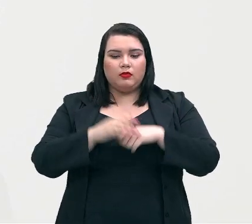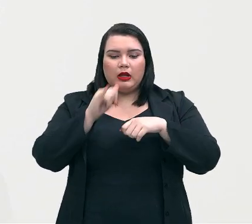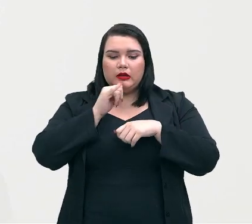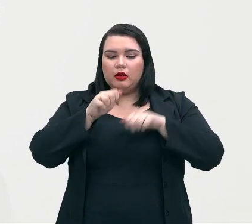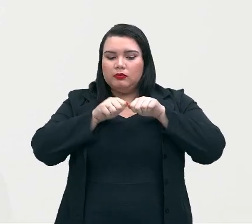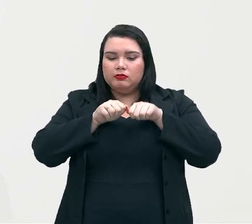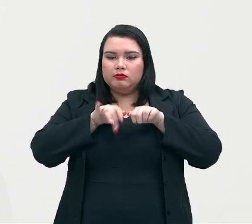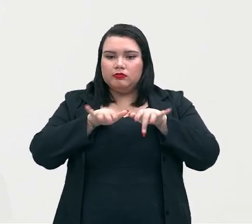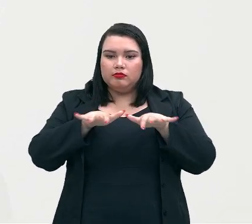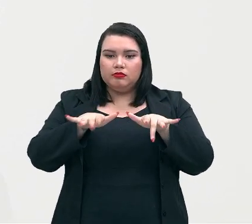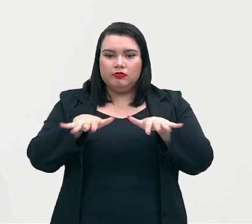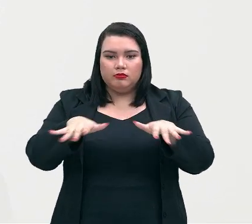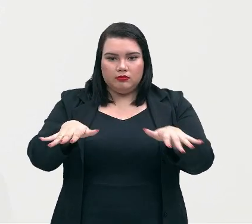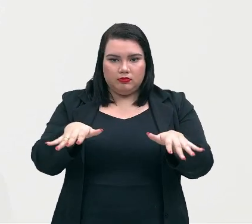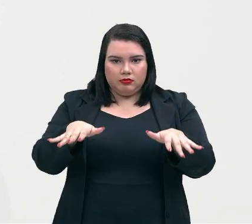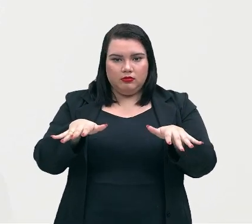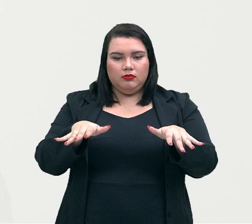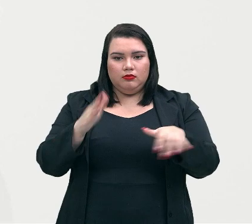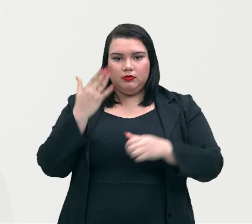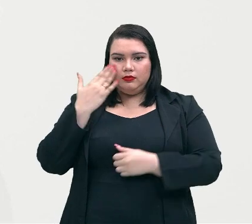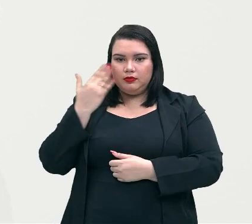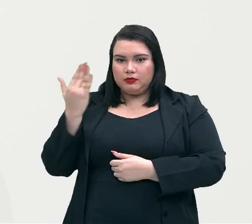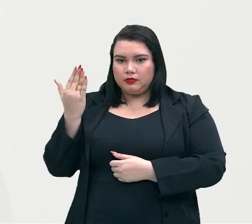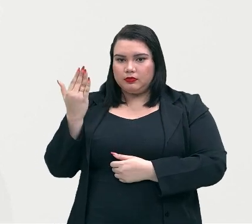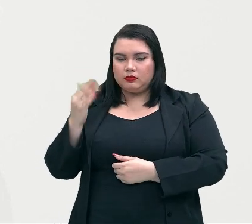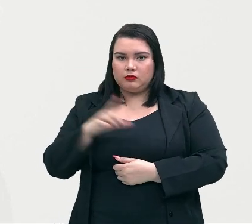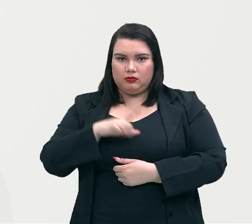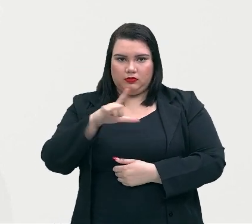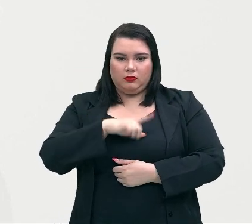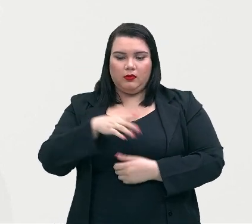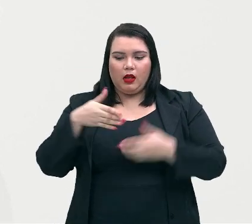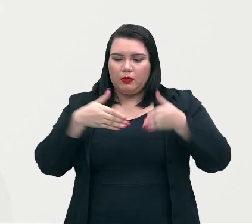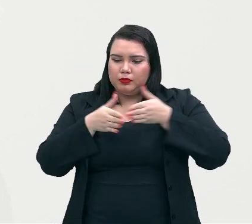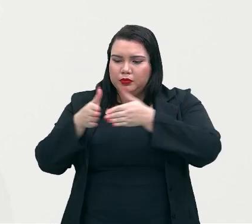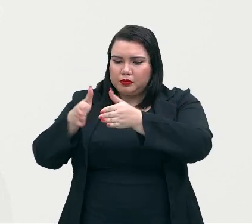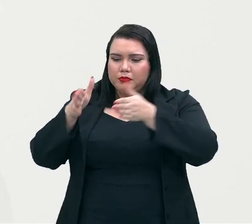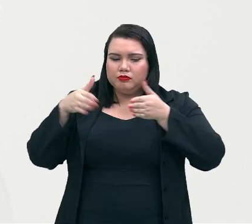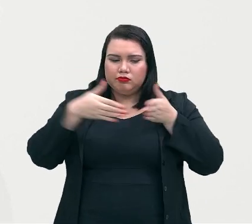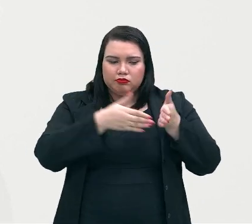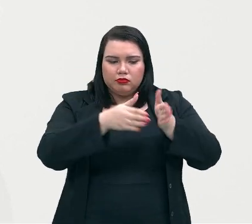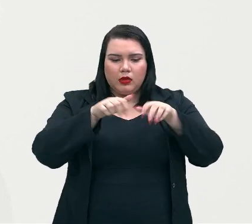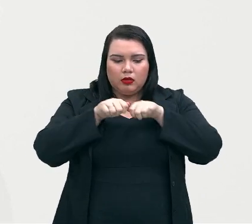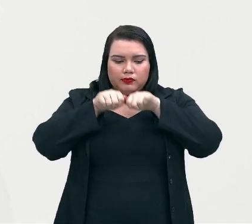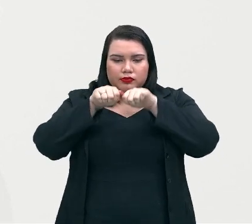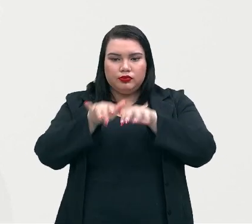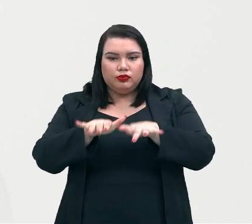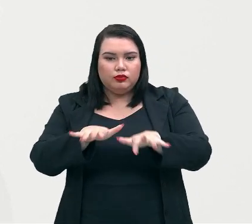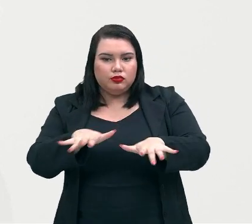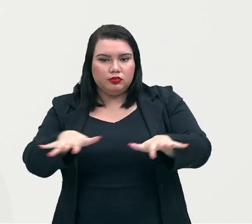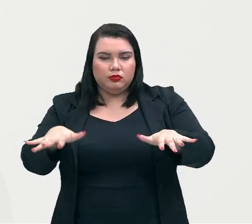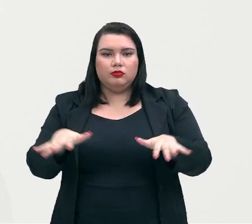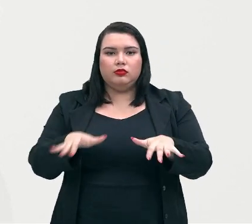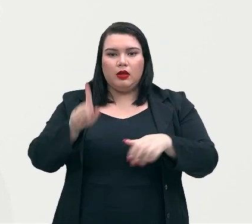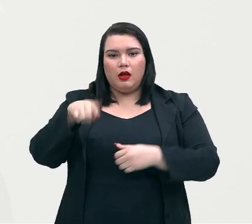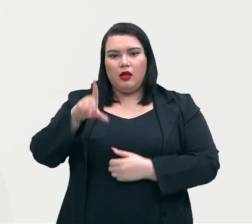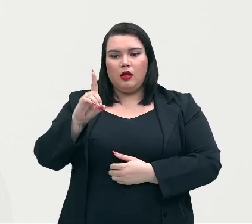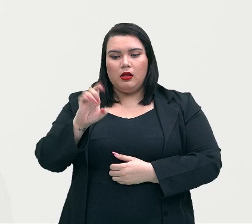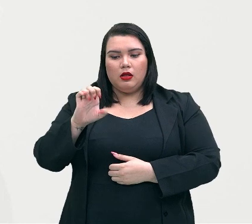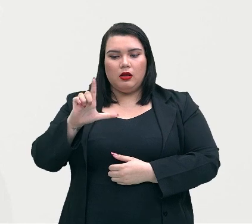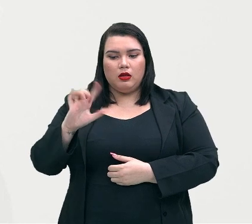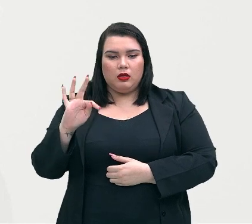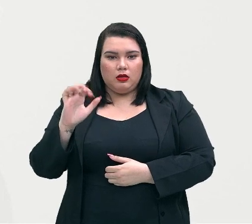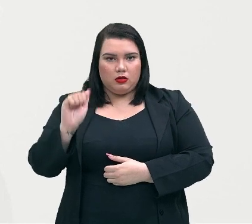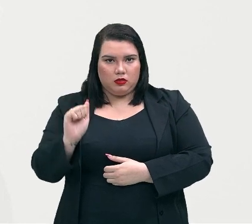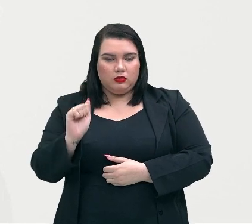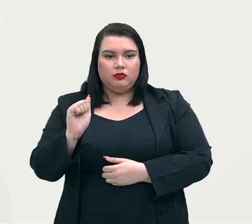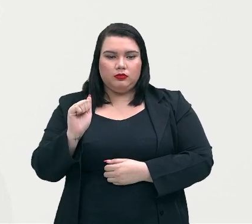Canais, olha só. Te observa aqui que existem canais, então isso aqui é uma foz com delta, tá?